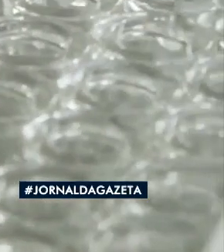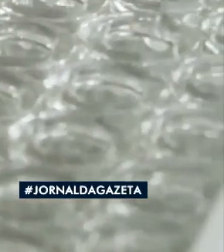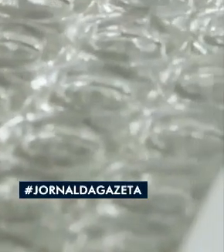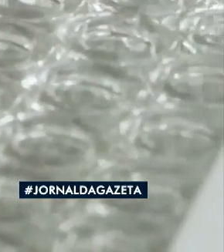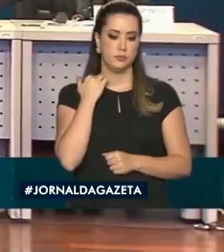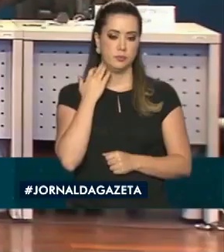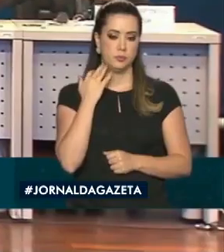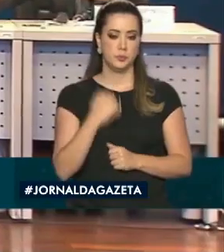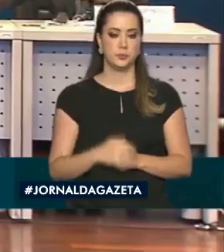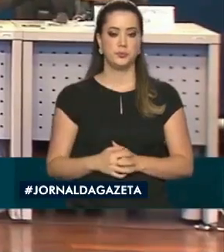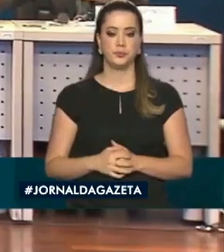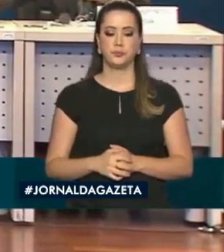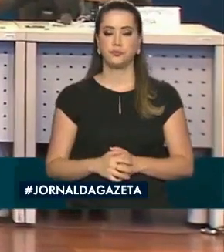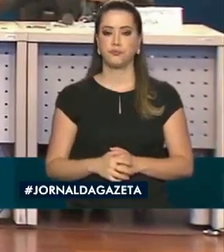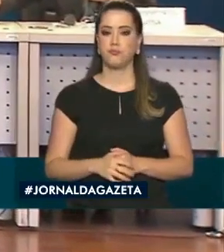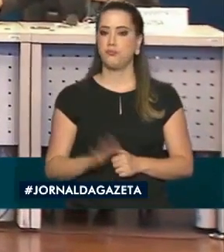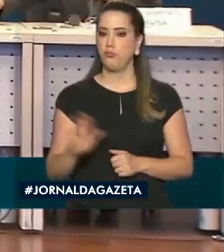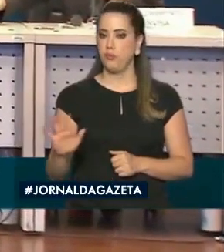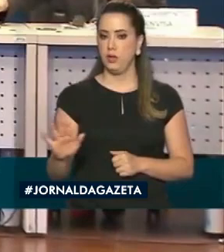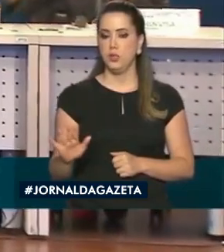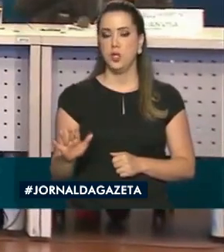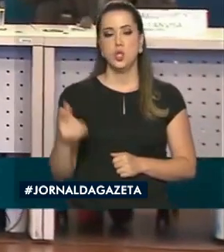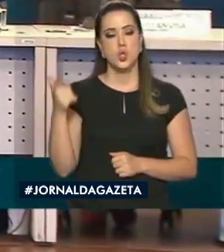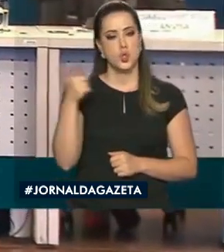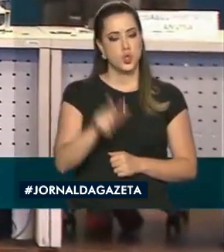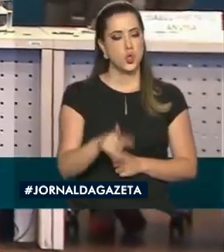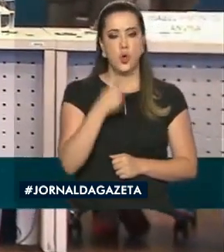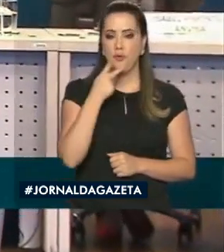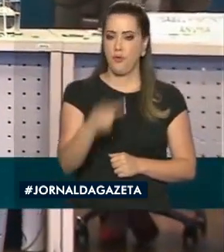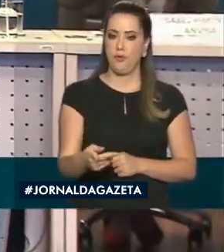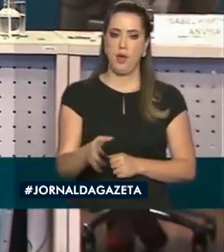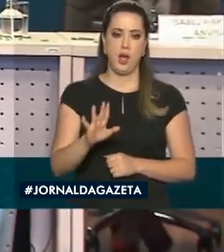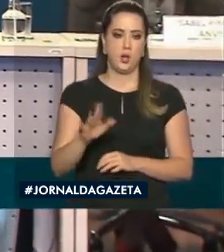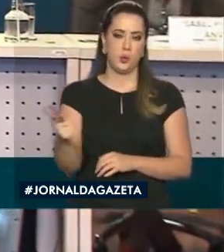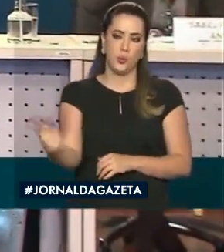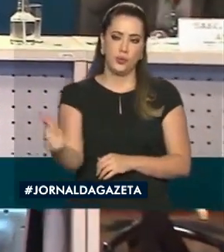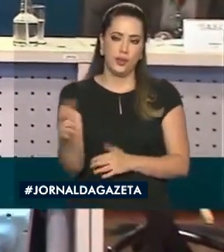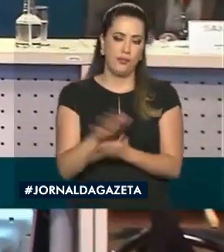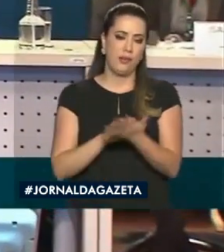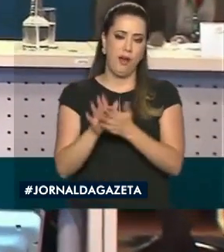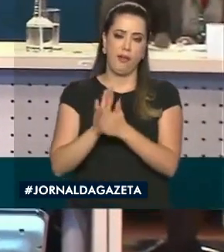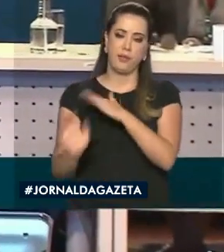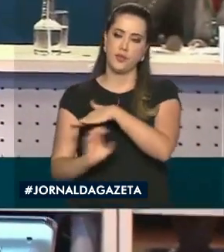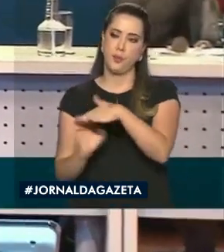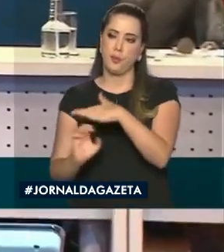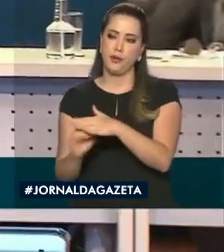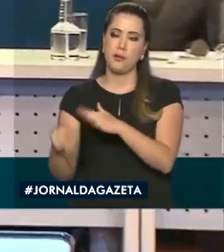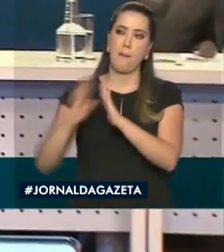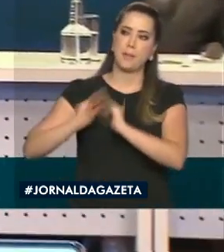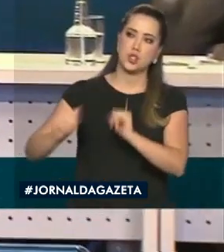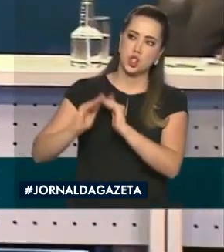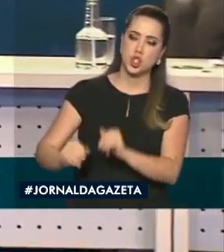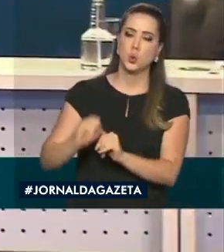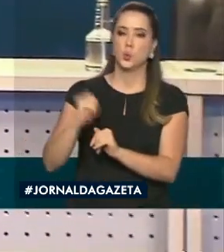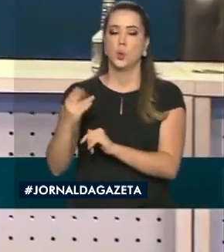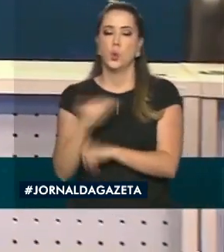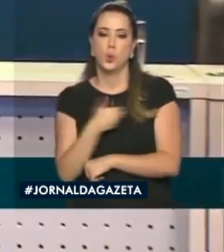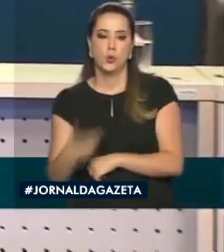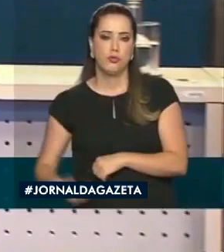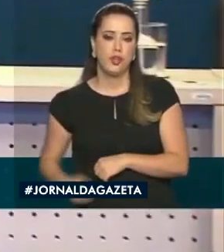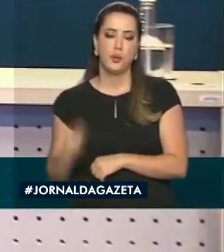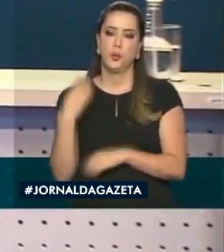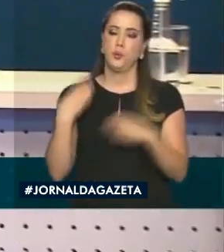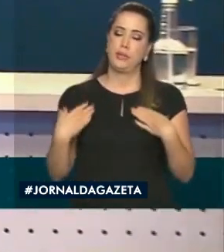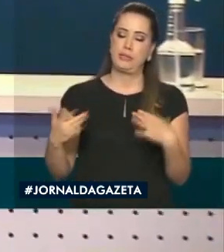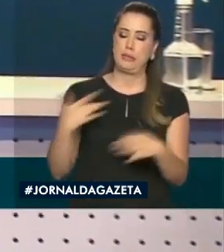clínicos no país. Não foi pleito de nenhuma empresa, não foi pleito do governo, não foi pleito do Ministério da